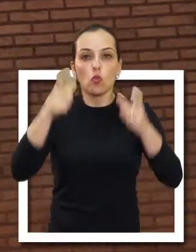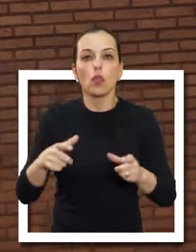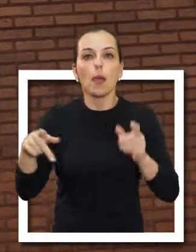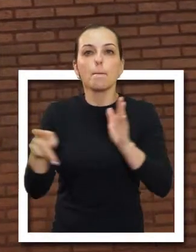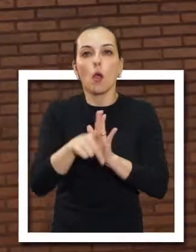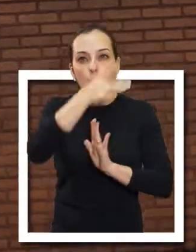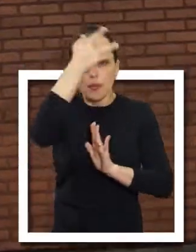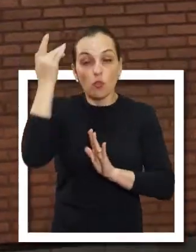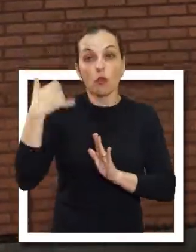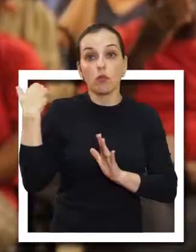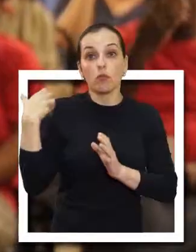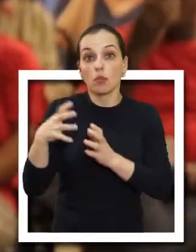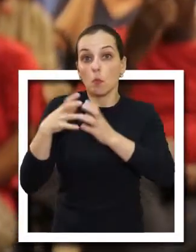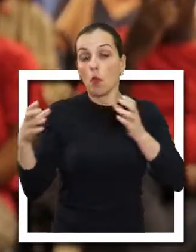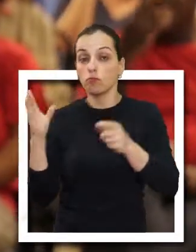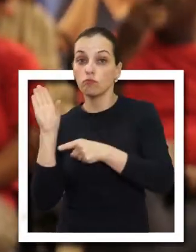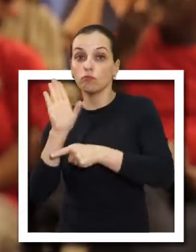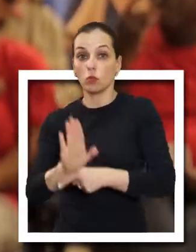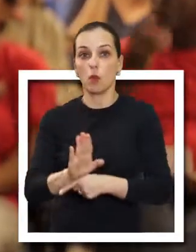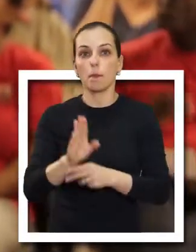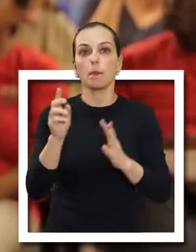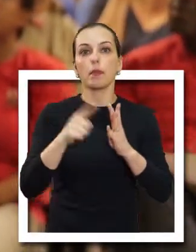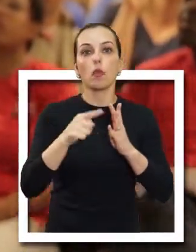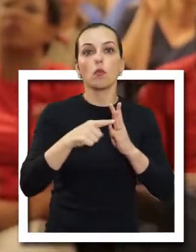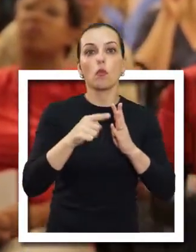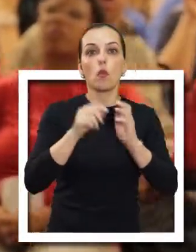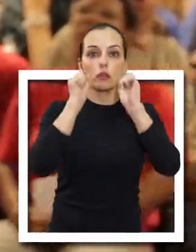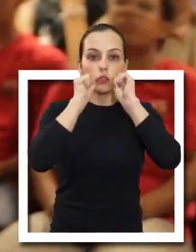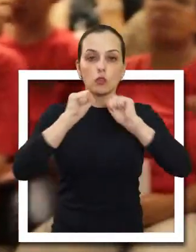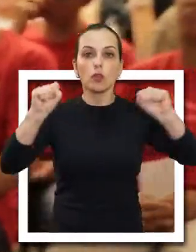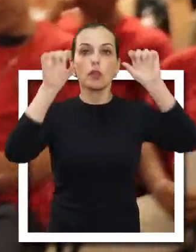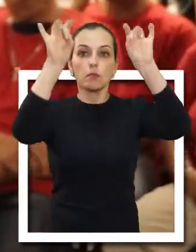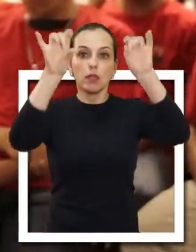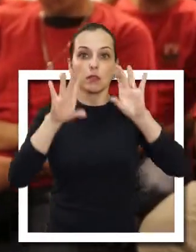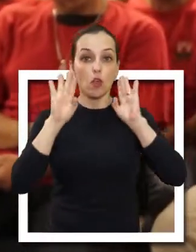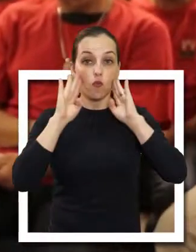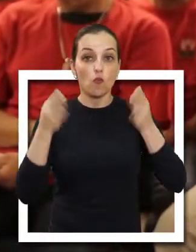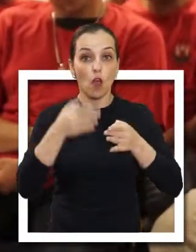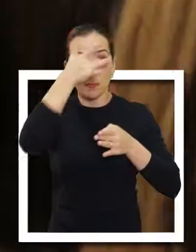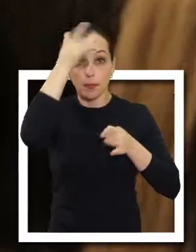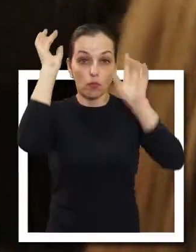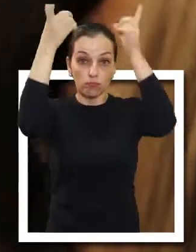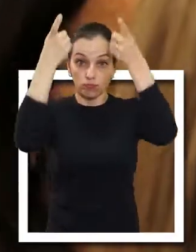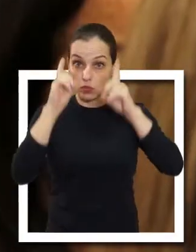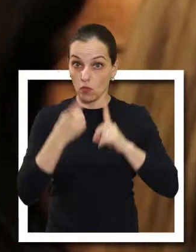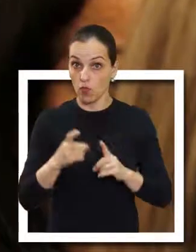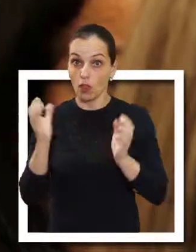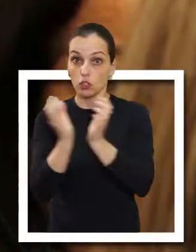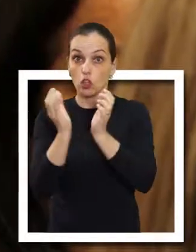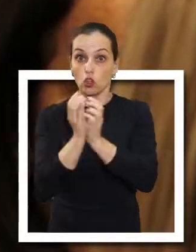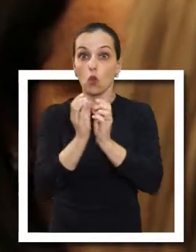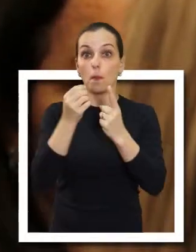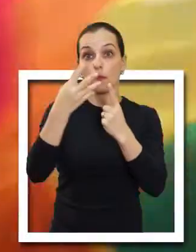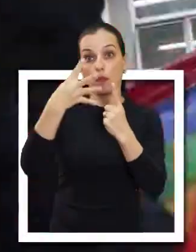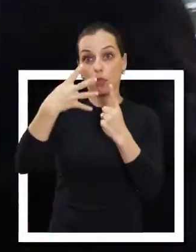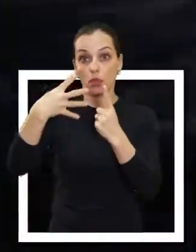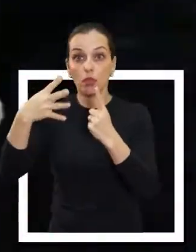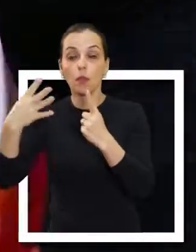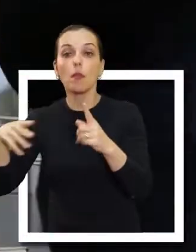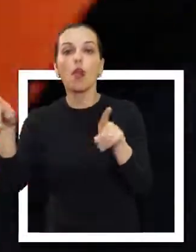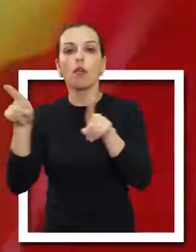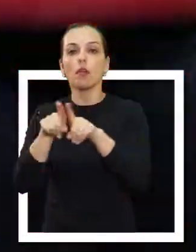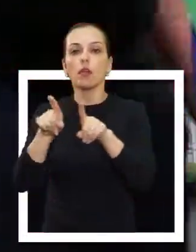de Referência do Idoso. Também conta com as assessorias especiais de políticas públicas para pessoas com deficiência,